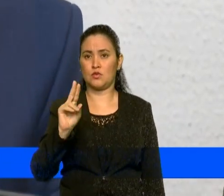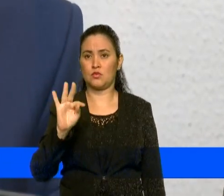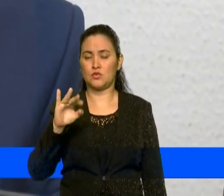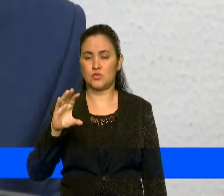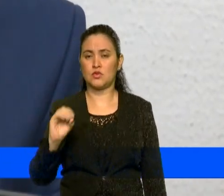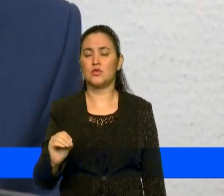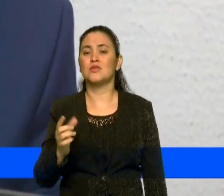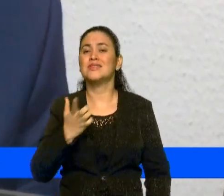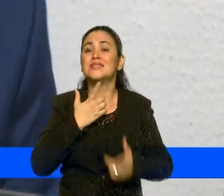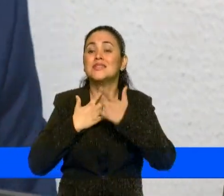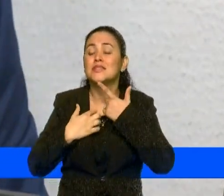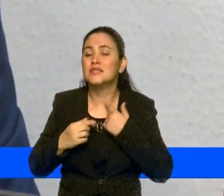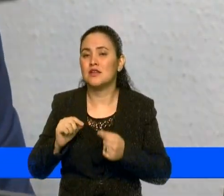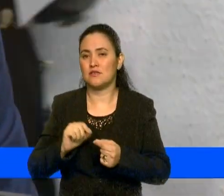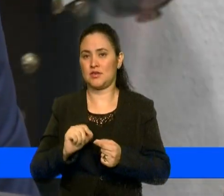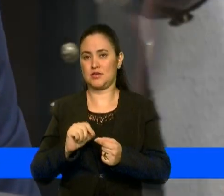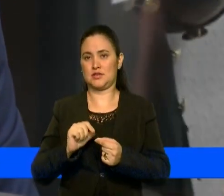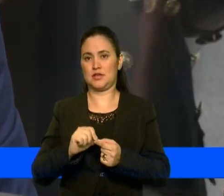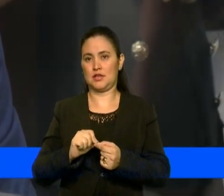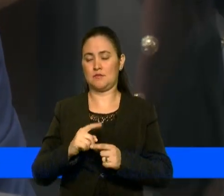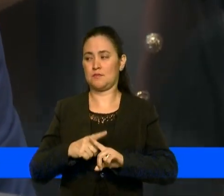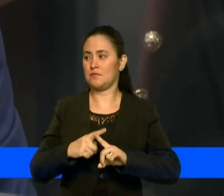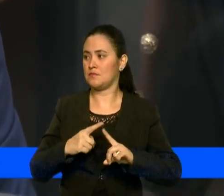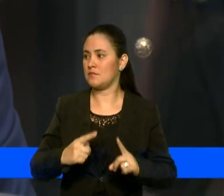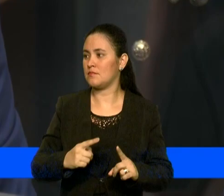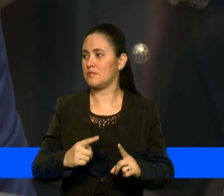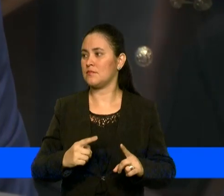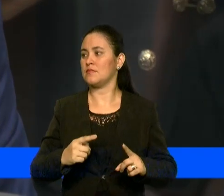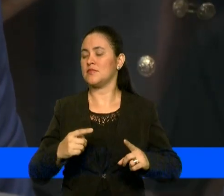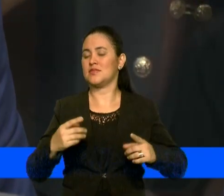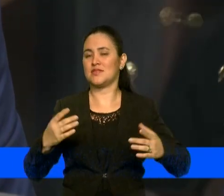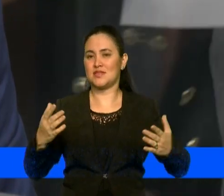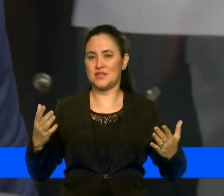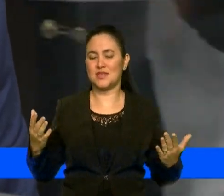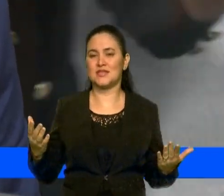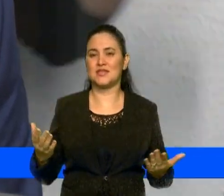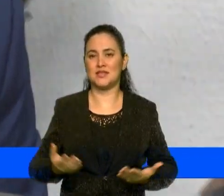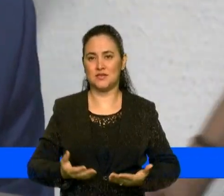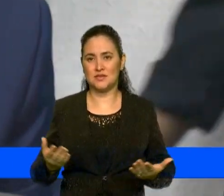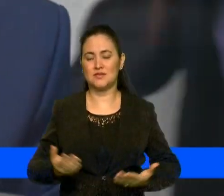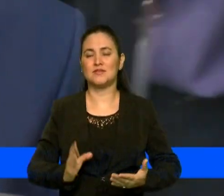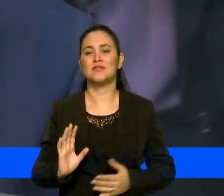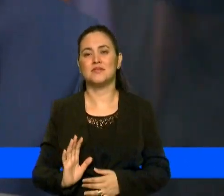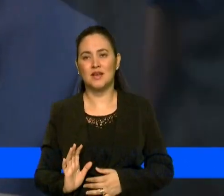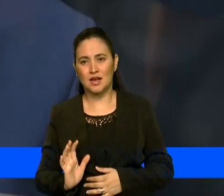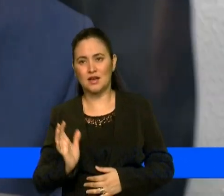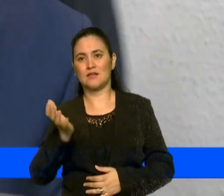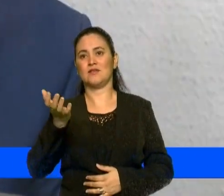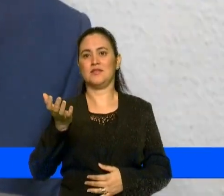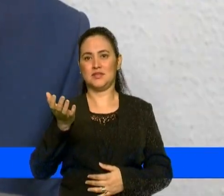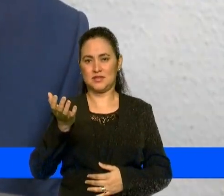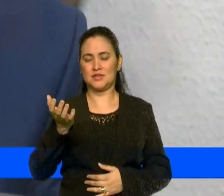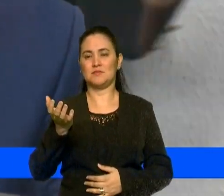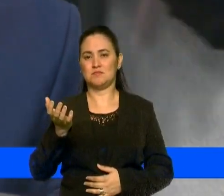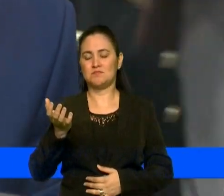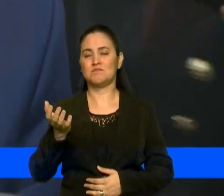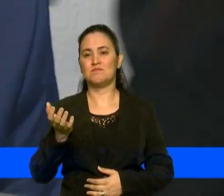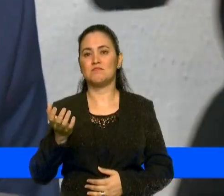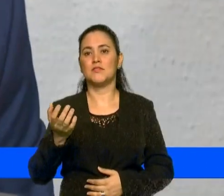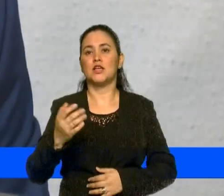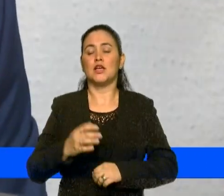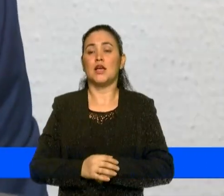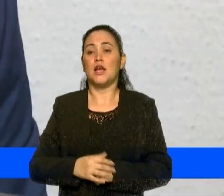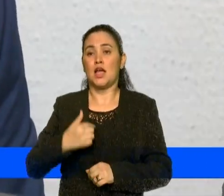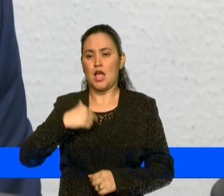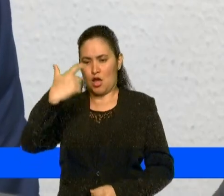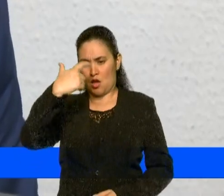digo, homem que eu sou grato a meu pai que me ensinou. Mas o político que eu sou, eu aprendi muito com o ex-deputado Humberto Coutinho, porque fiz